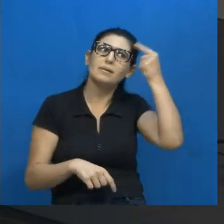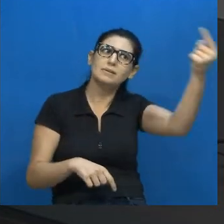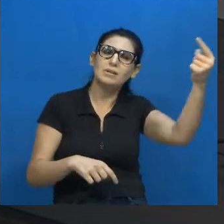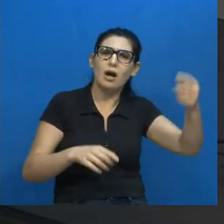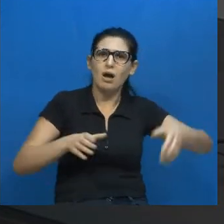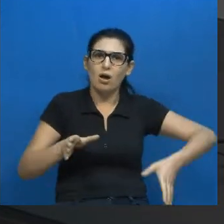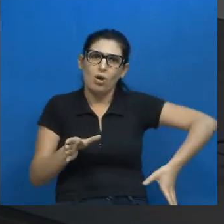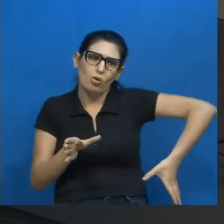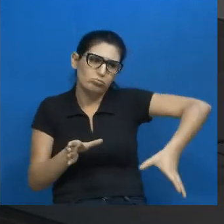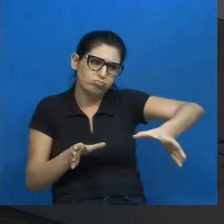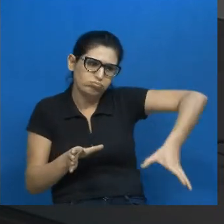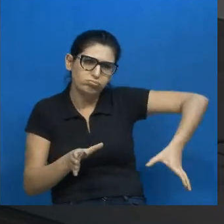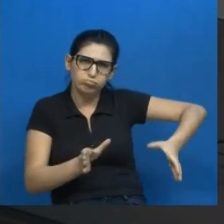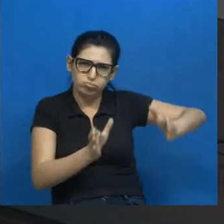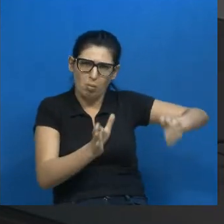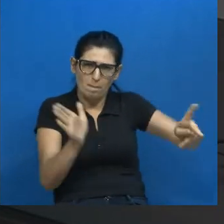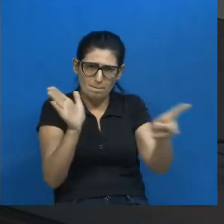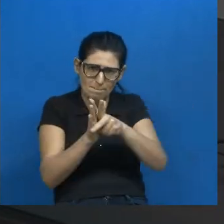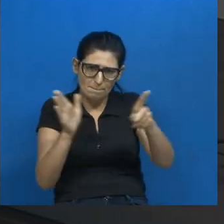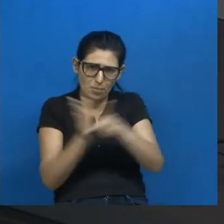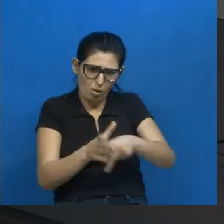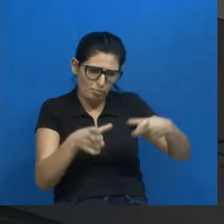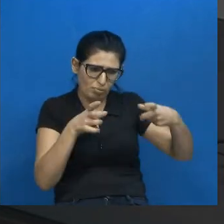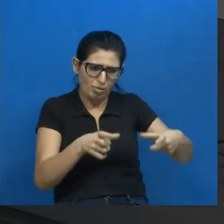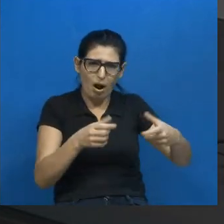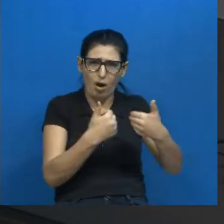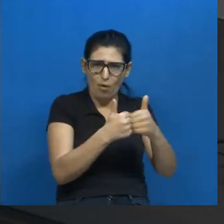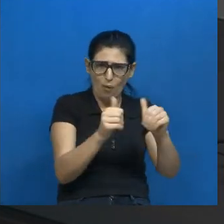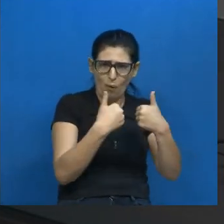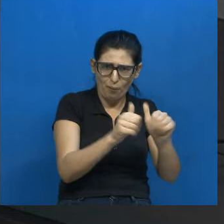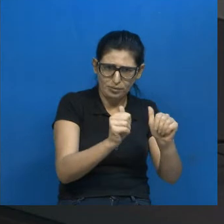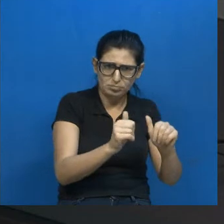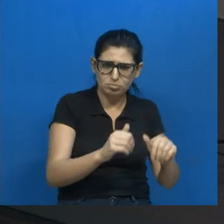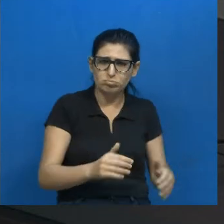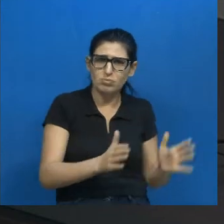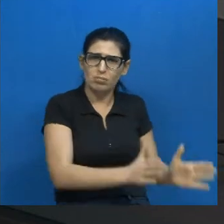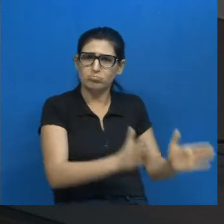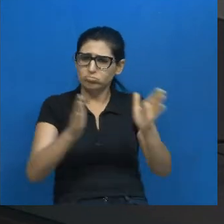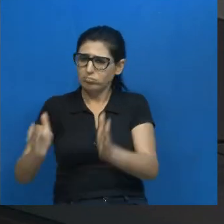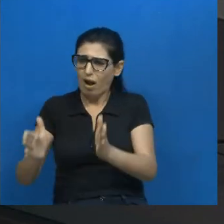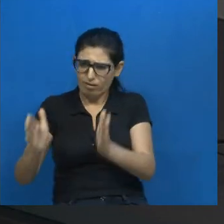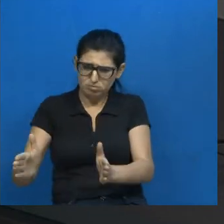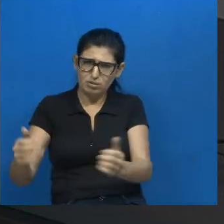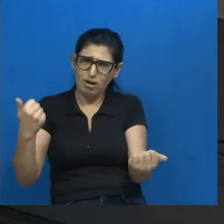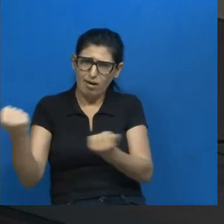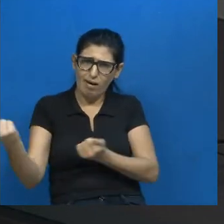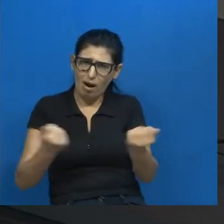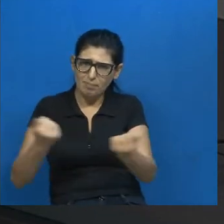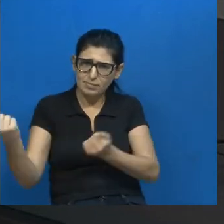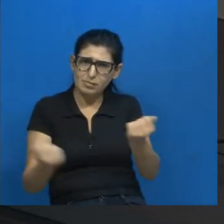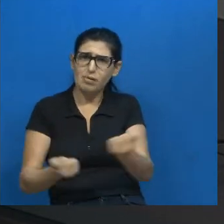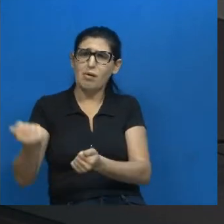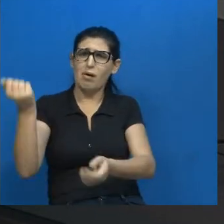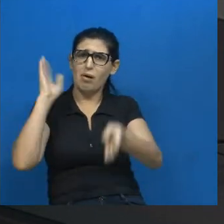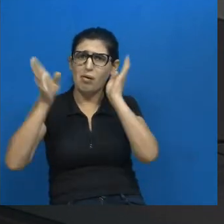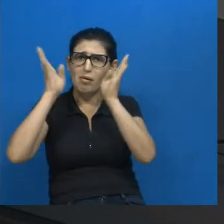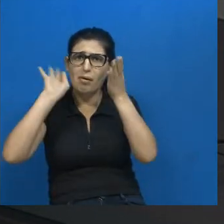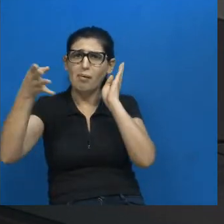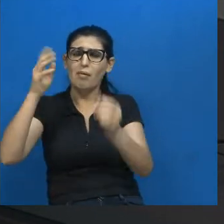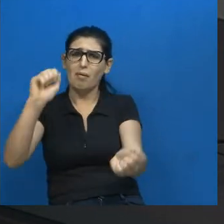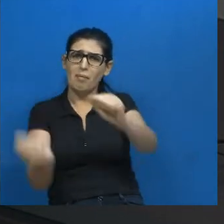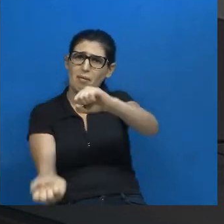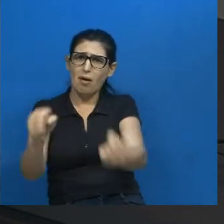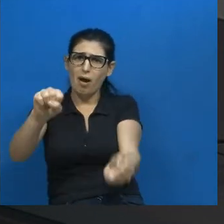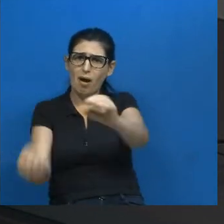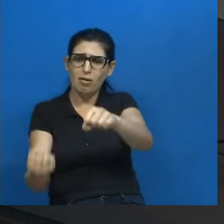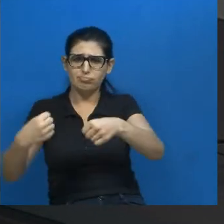porque eu não sou motorista, os motoristas podem falar melhor que eu, que com certeza